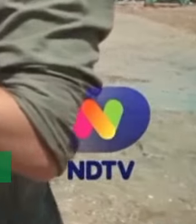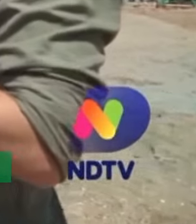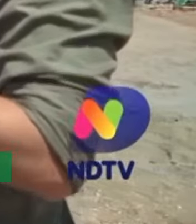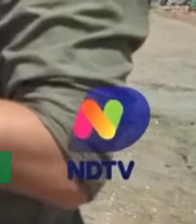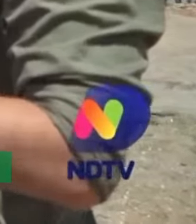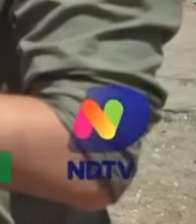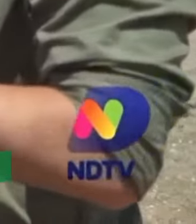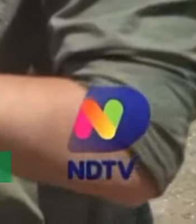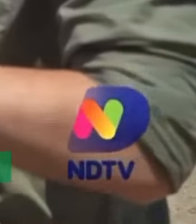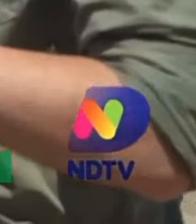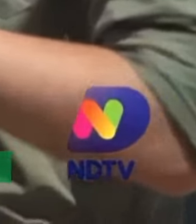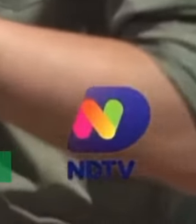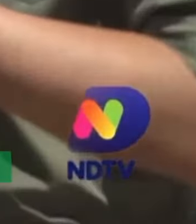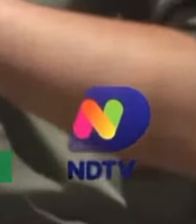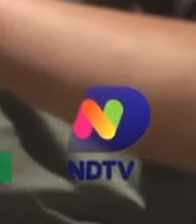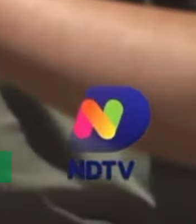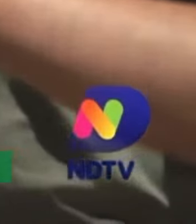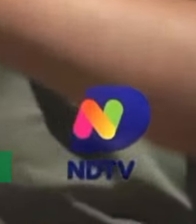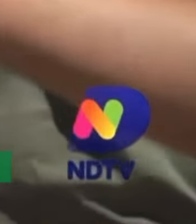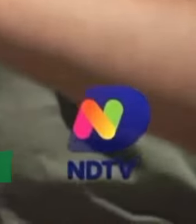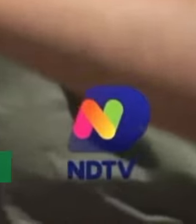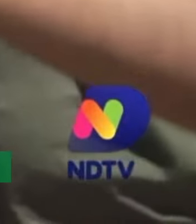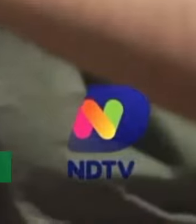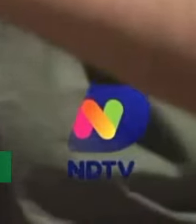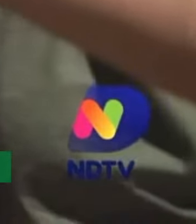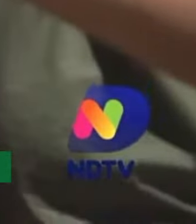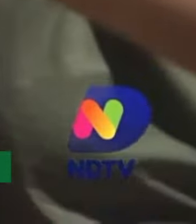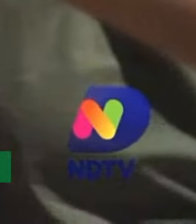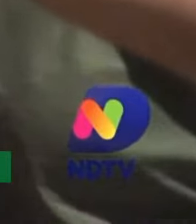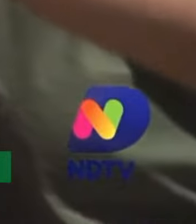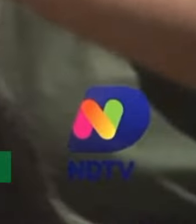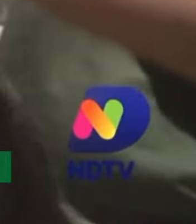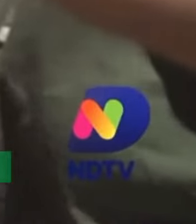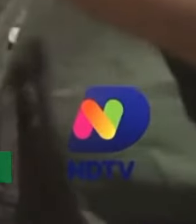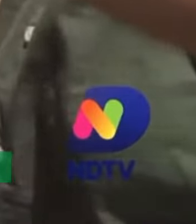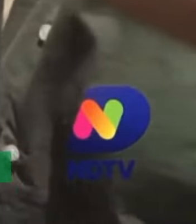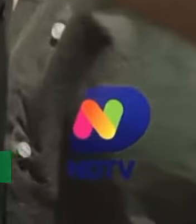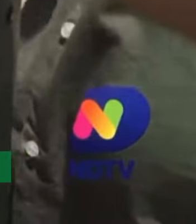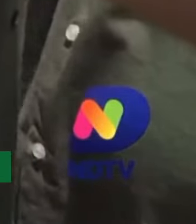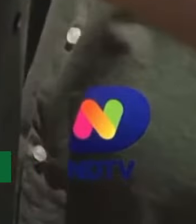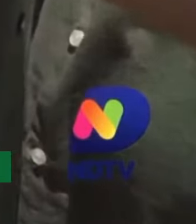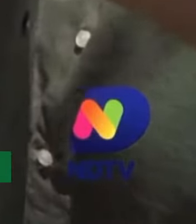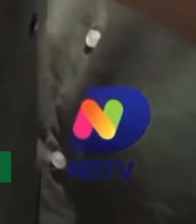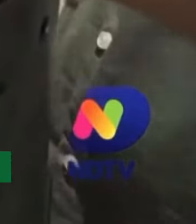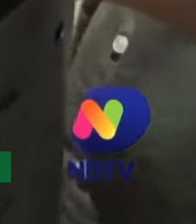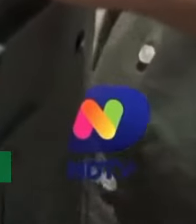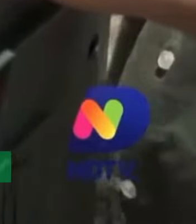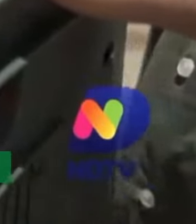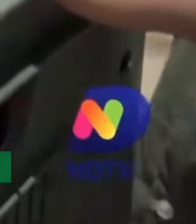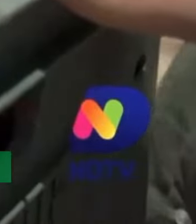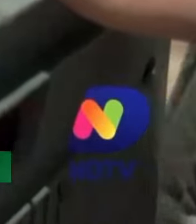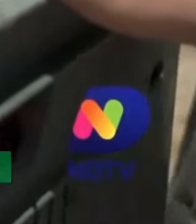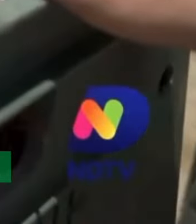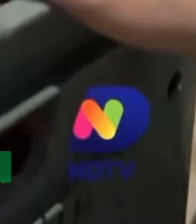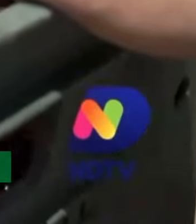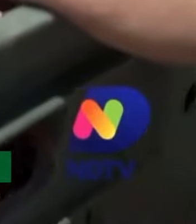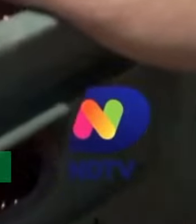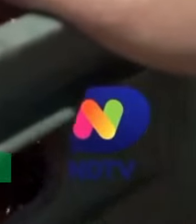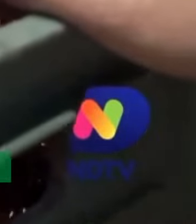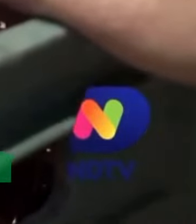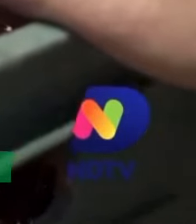ela é de origem tropical, e nós estamos aqui numa região subtropical, ela se adaptou muito bem, né? A gente só não